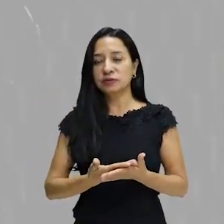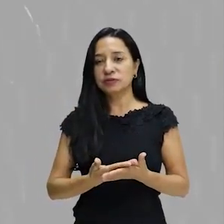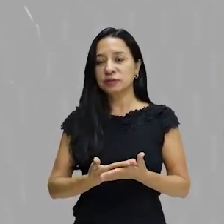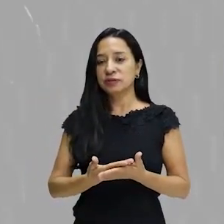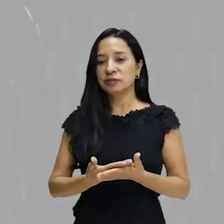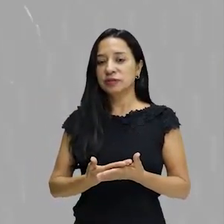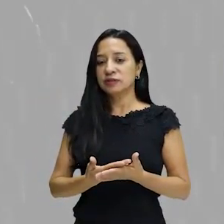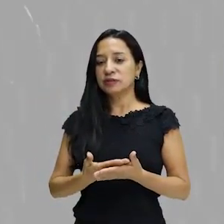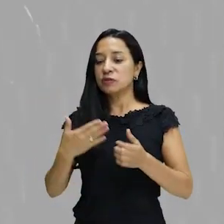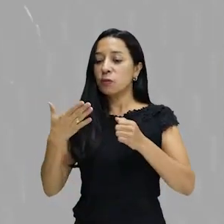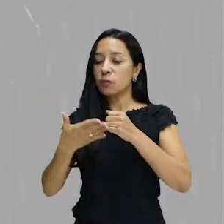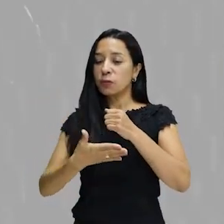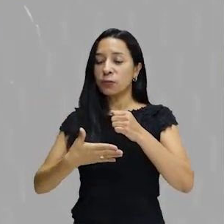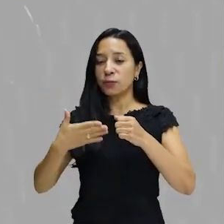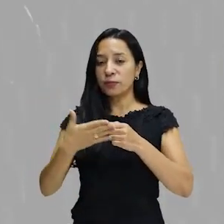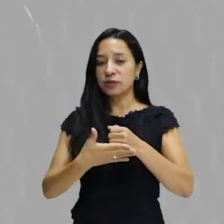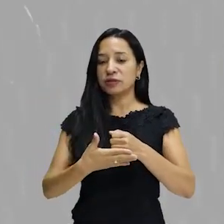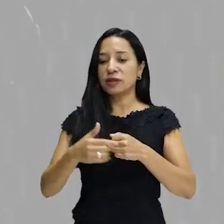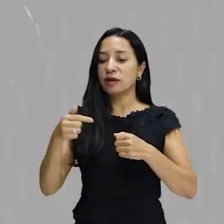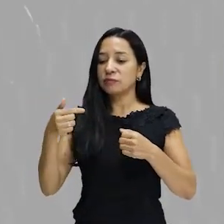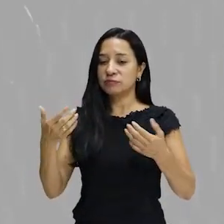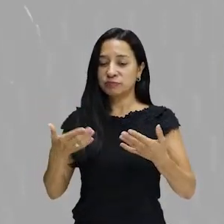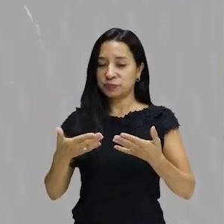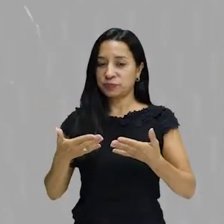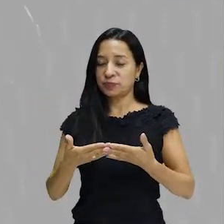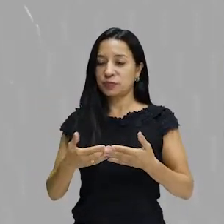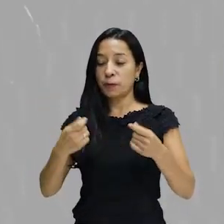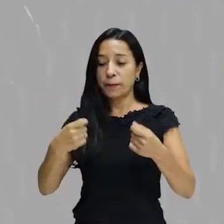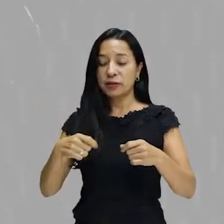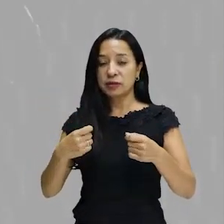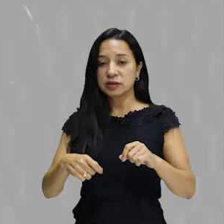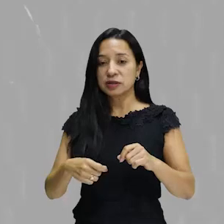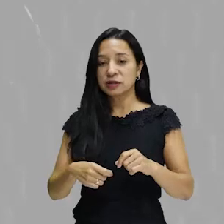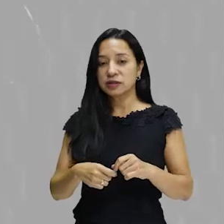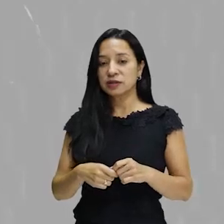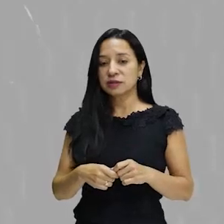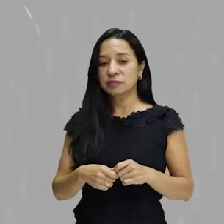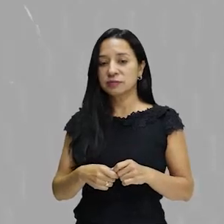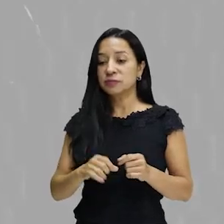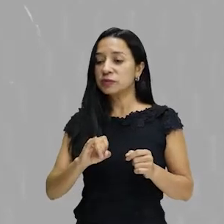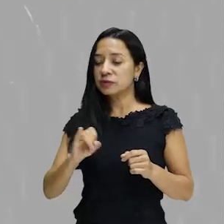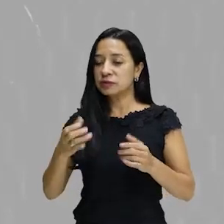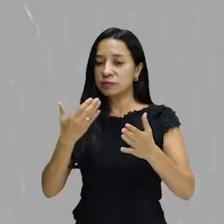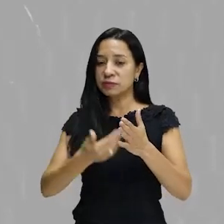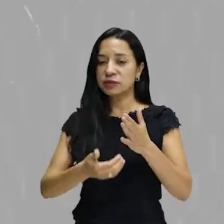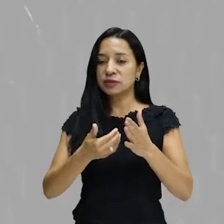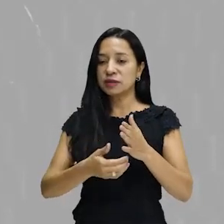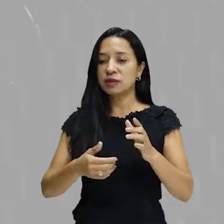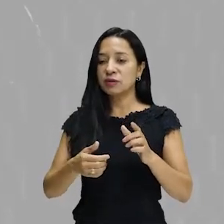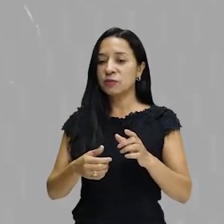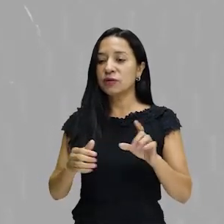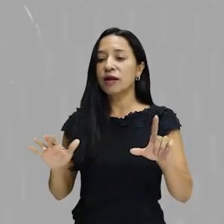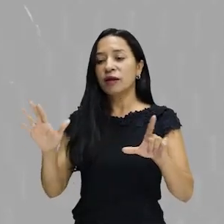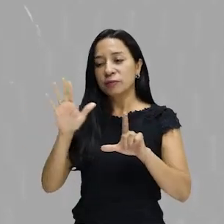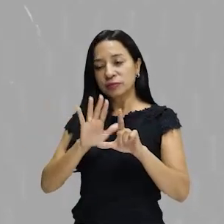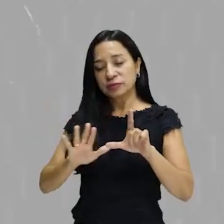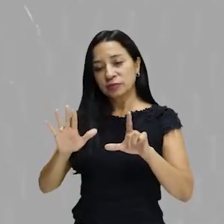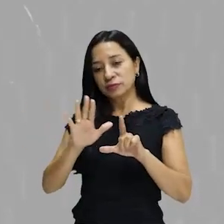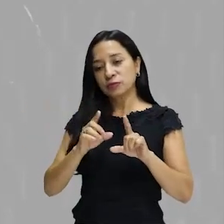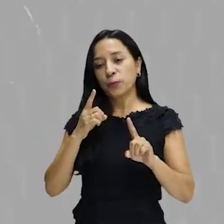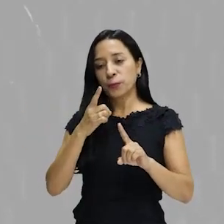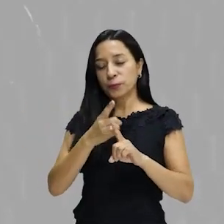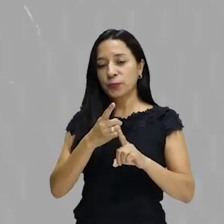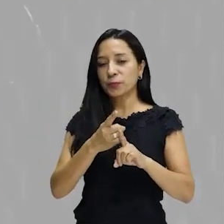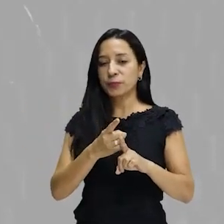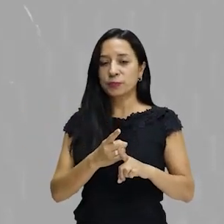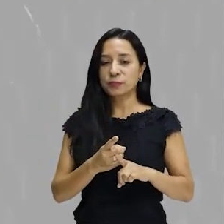vão sustentar essa daqui, né? Então você precisa dessas aulas. Caso você tenha perdido, plataforma Gonçalves Dias. Certo? Lá você